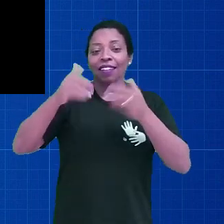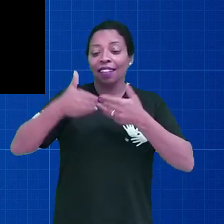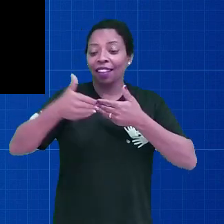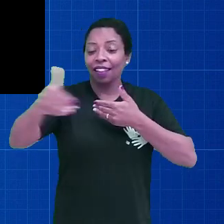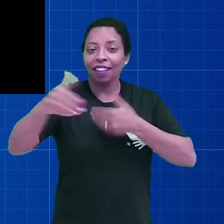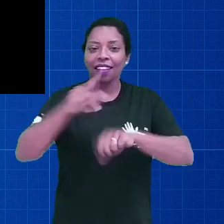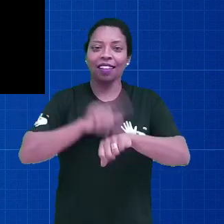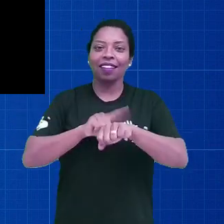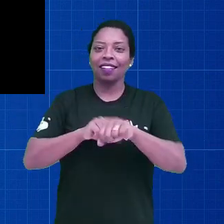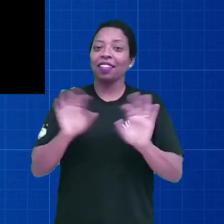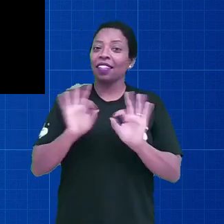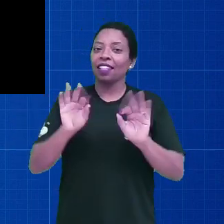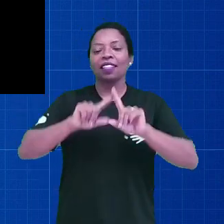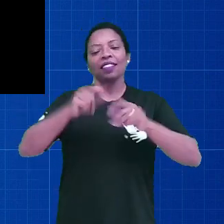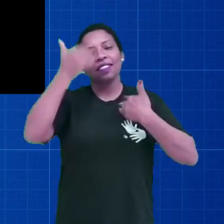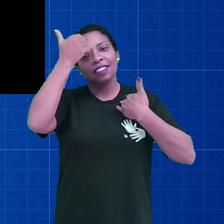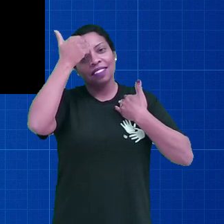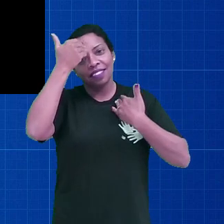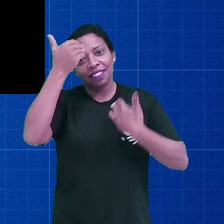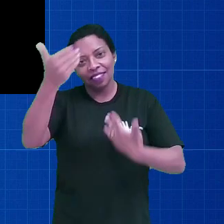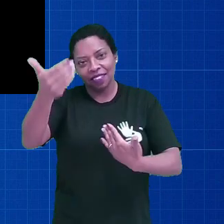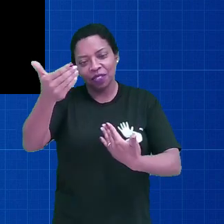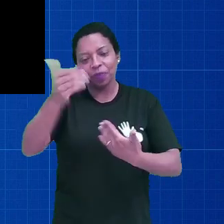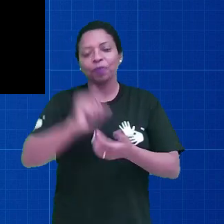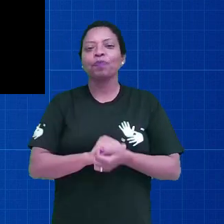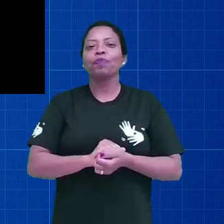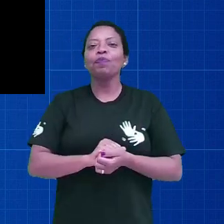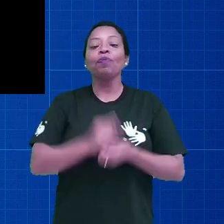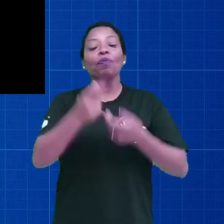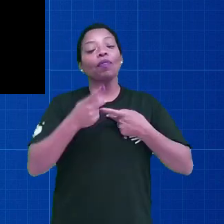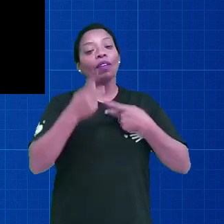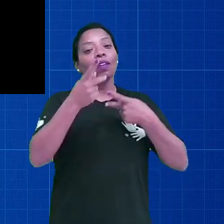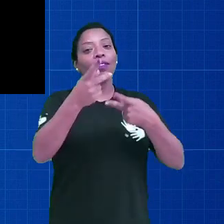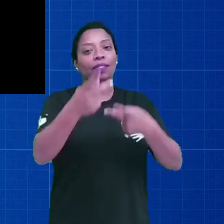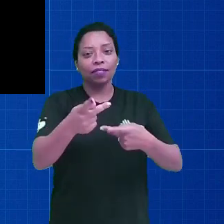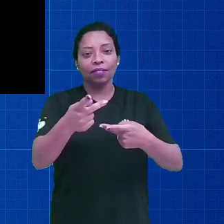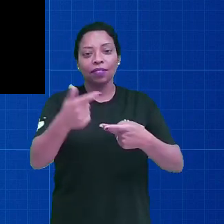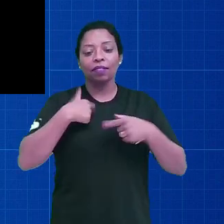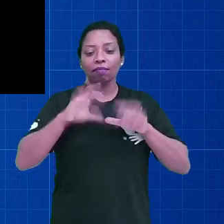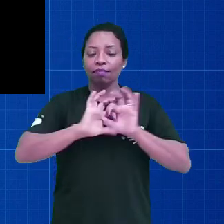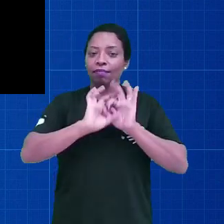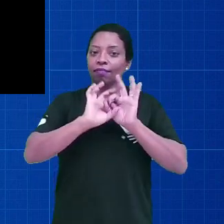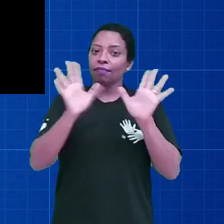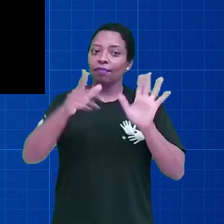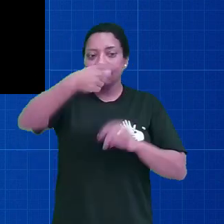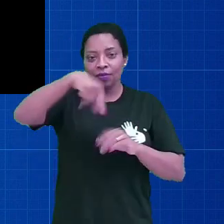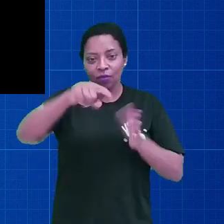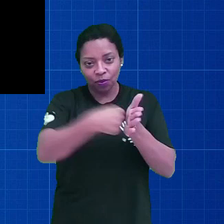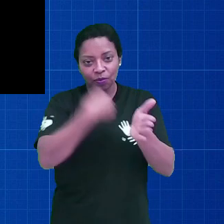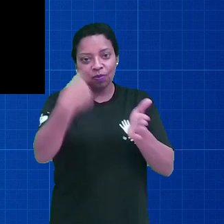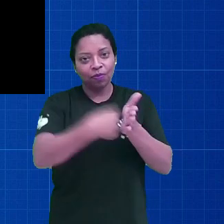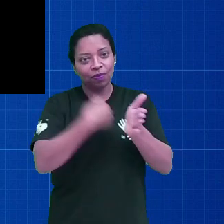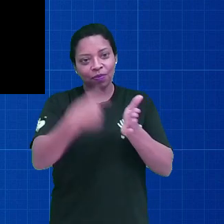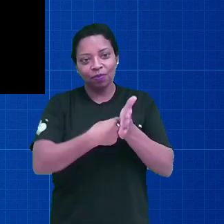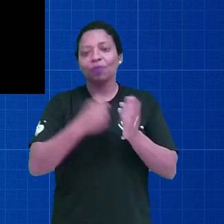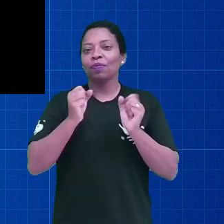tempo aí, né? E novamente agradecer ao convite e fico à disposição para questionamentos.